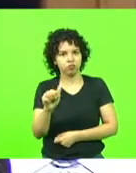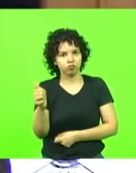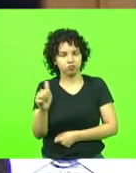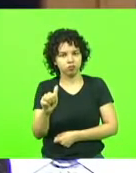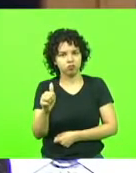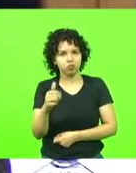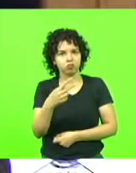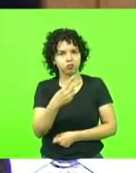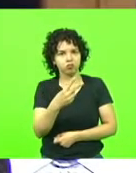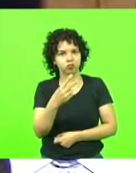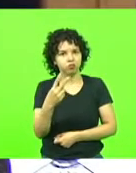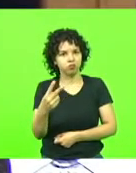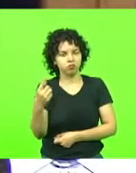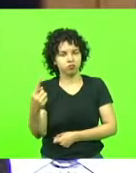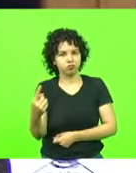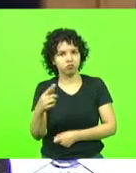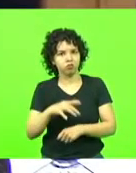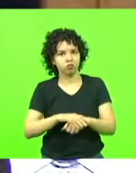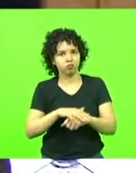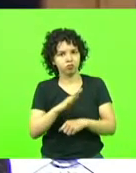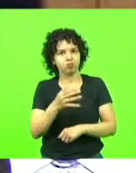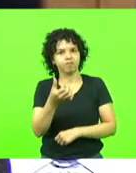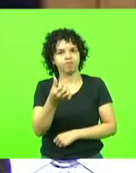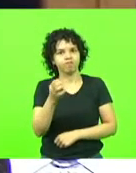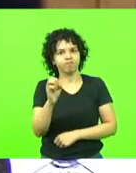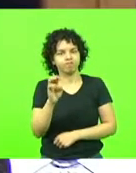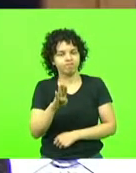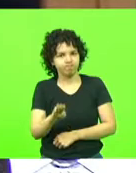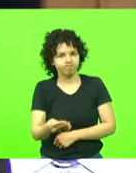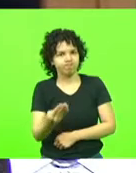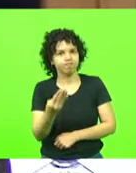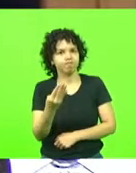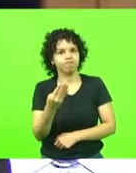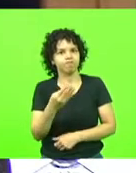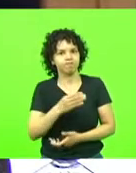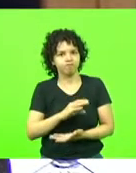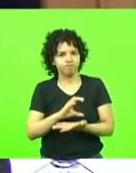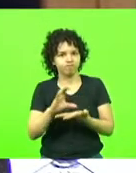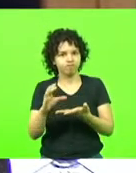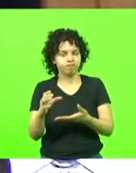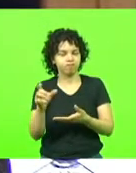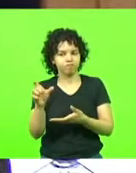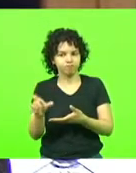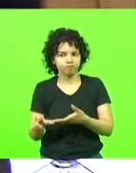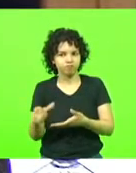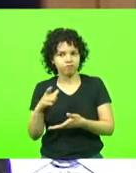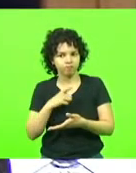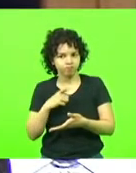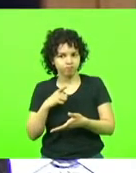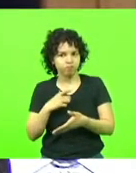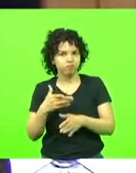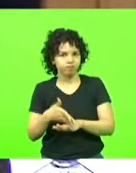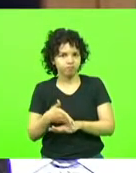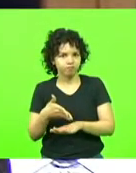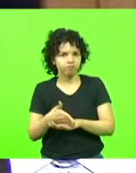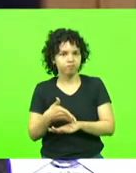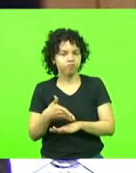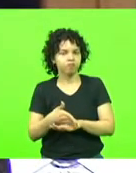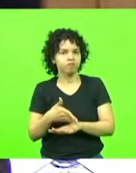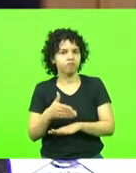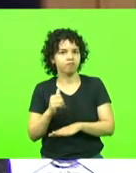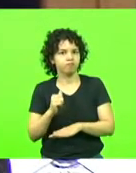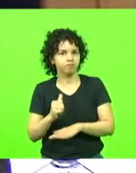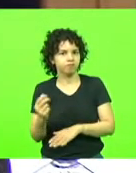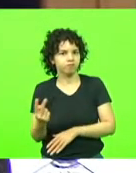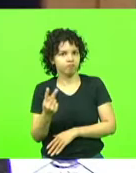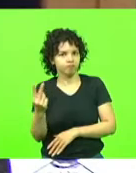de 60 bilhões de entrega para quem tem ações na Bolsa de Valores, no que tange a